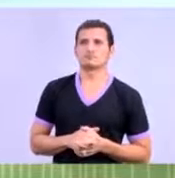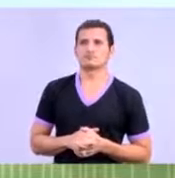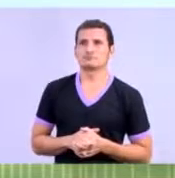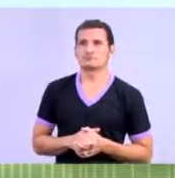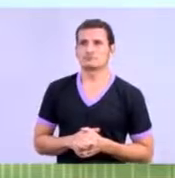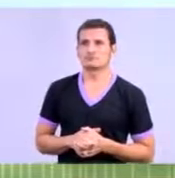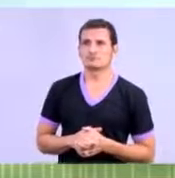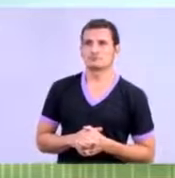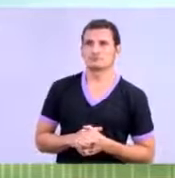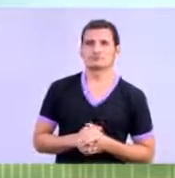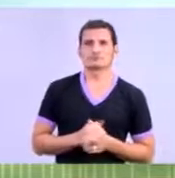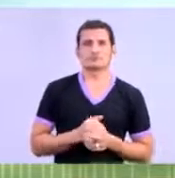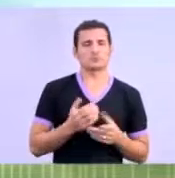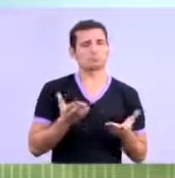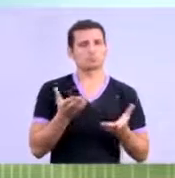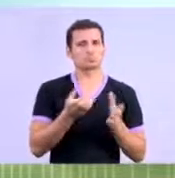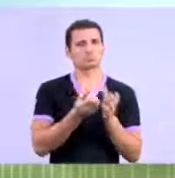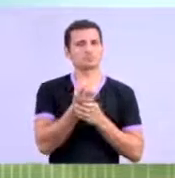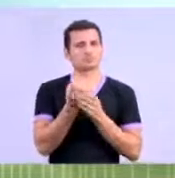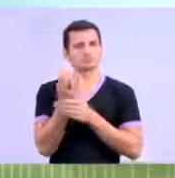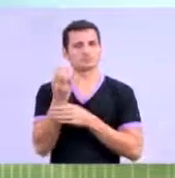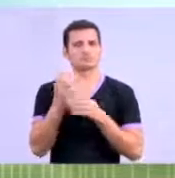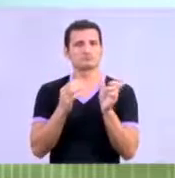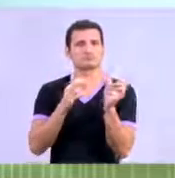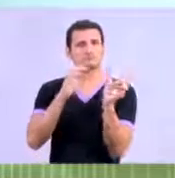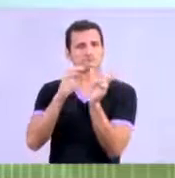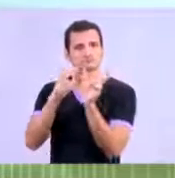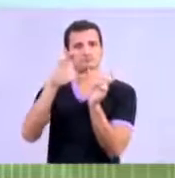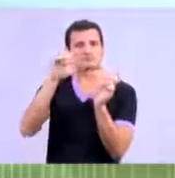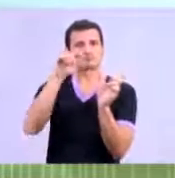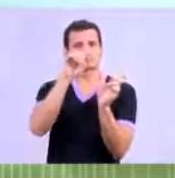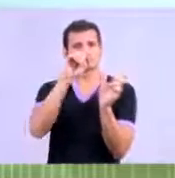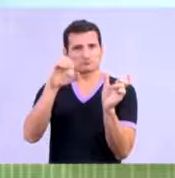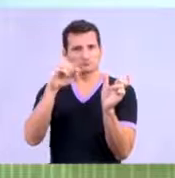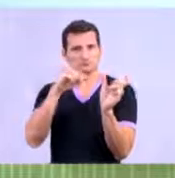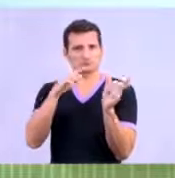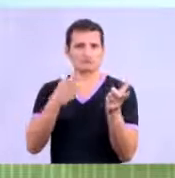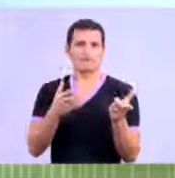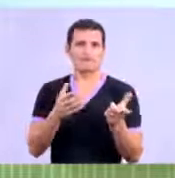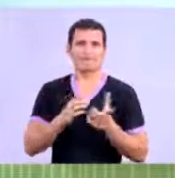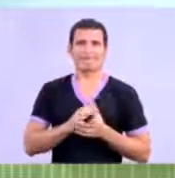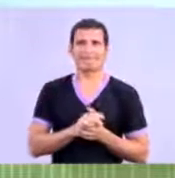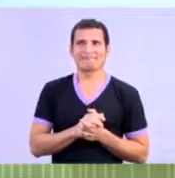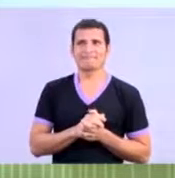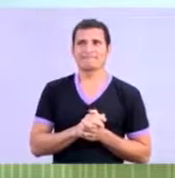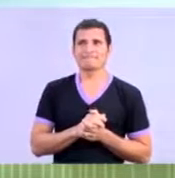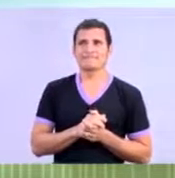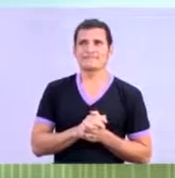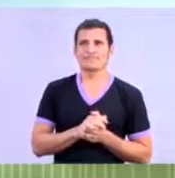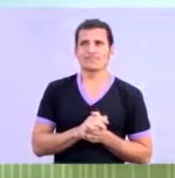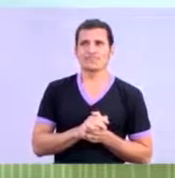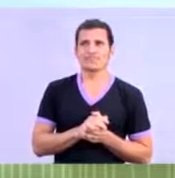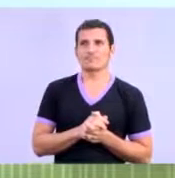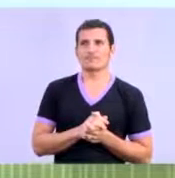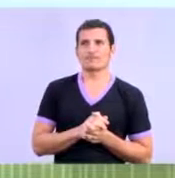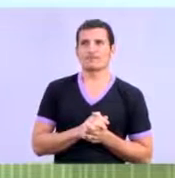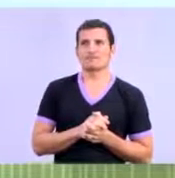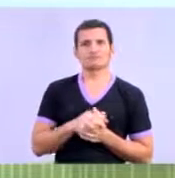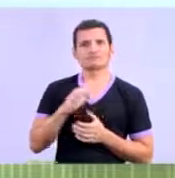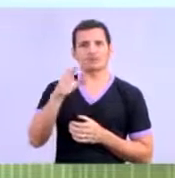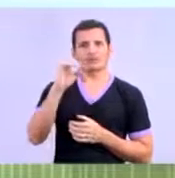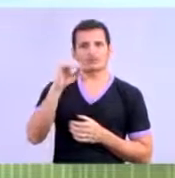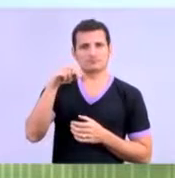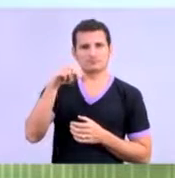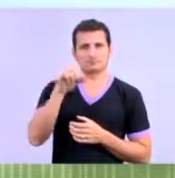Até agora a gente tem criado classes. Até agora eu não vi nenhum construtor, não vi nenhum método que parecesse com um construtor até agora. Né?